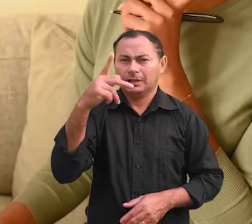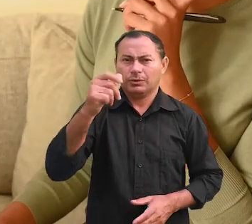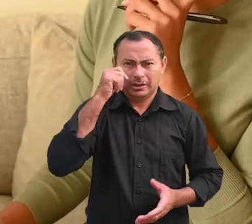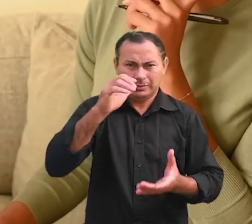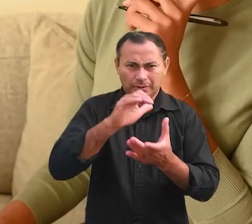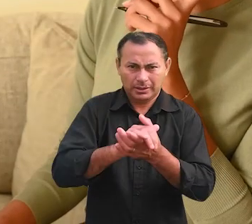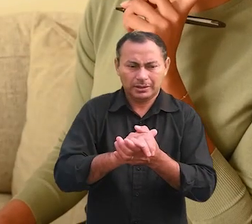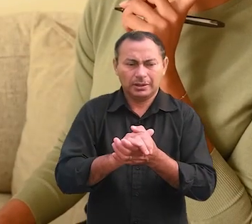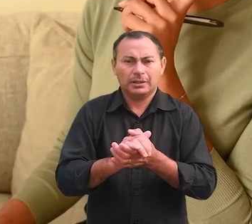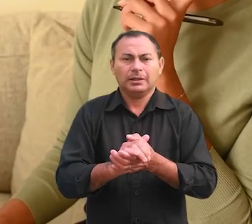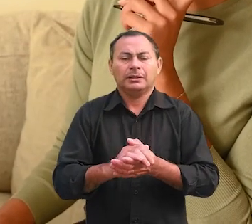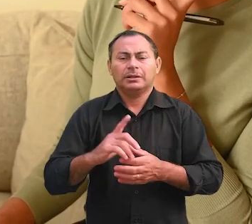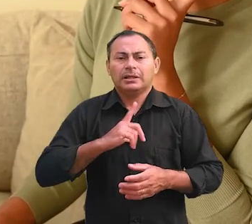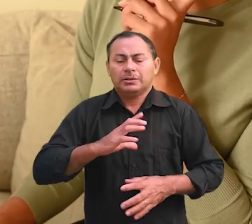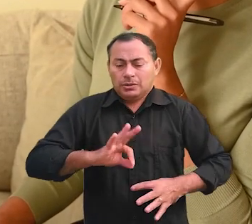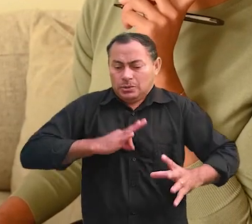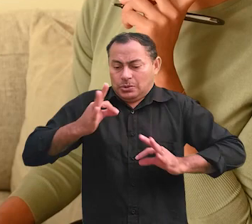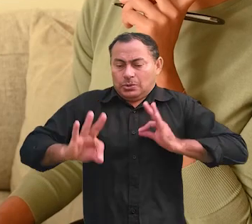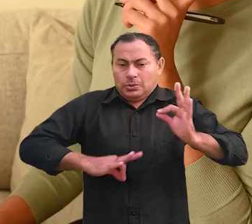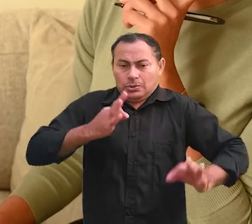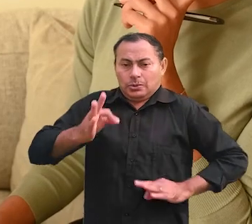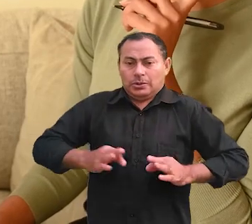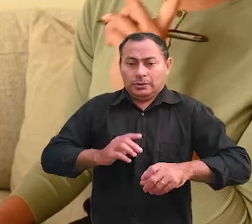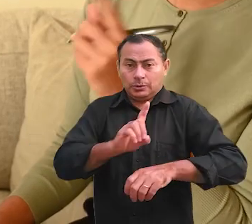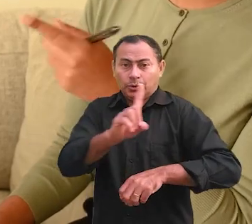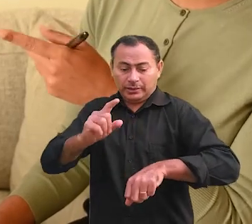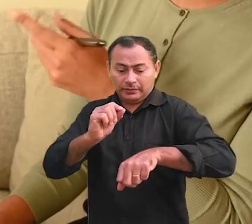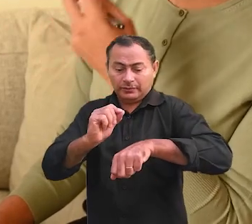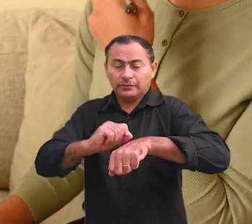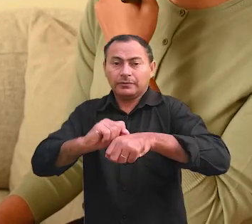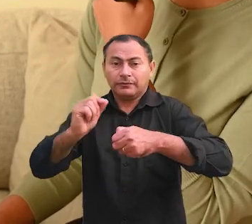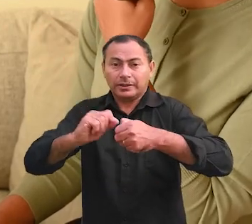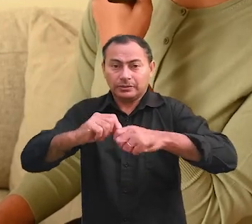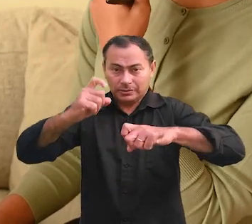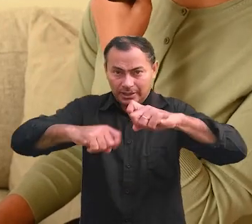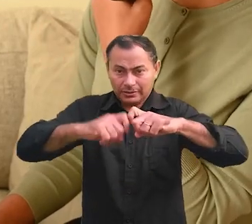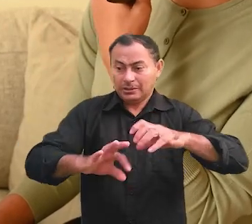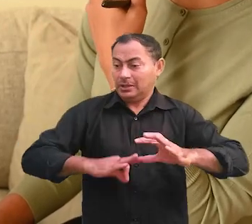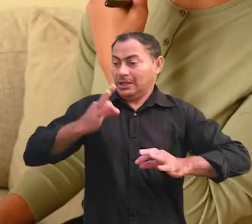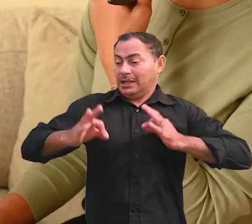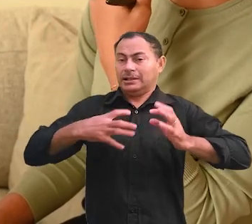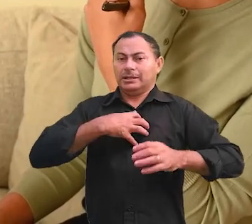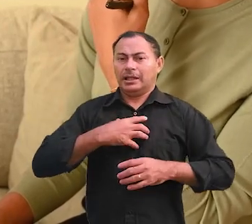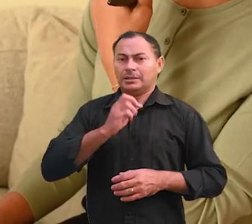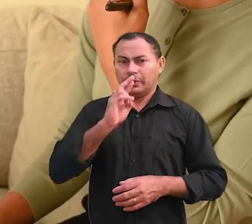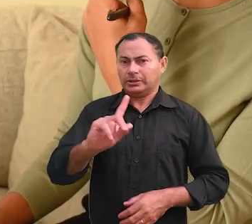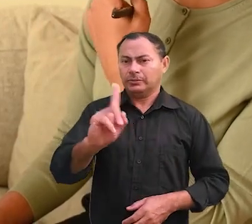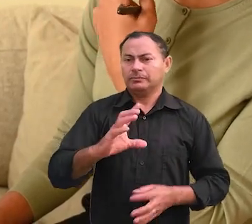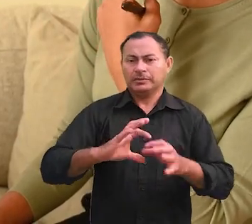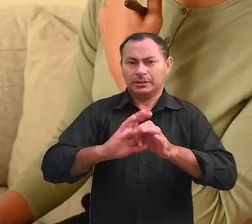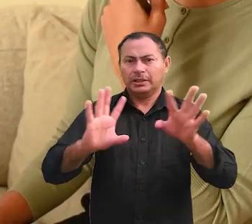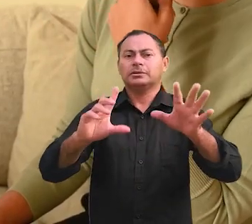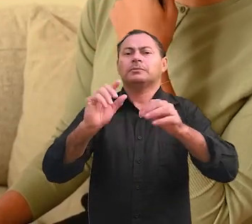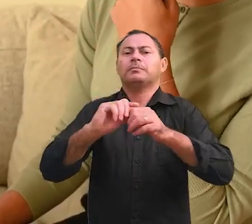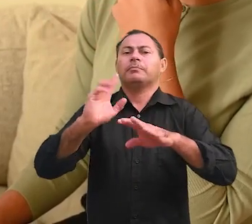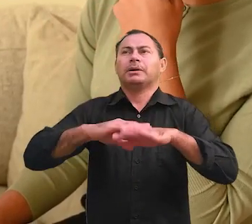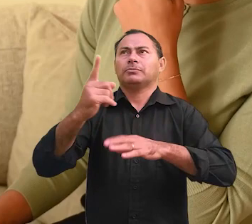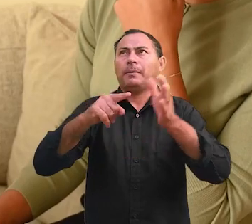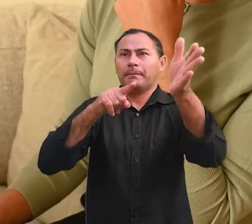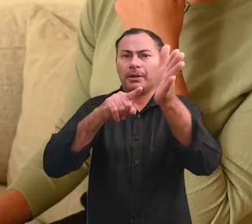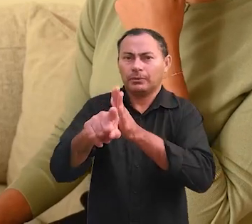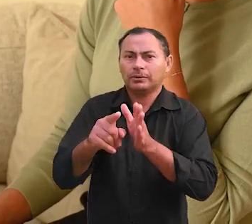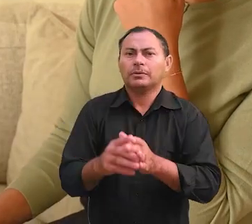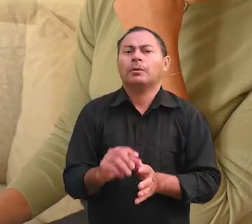sua esposa atingir o orgasmo durante o ato sexual se a resposta é não deixe-me